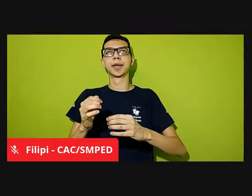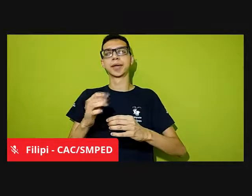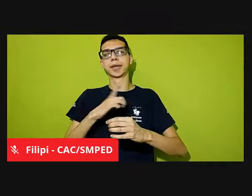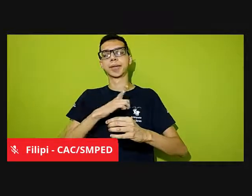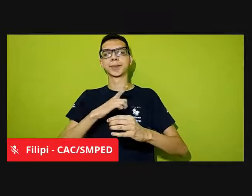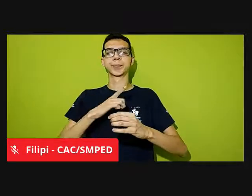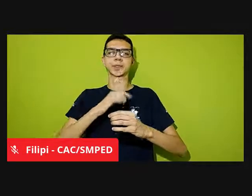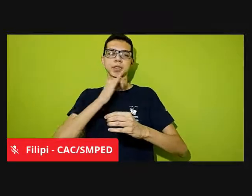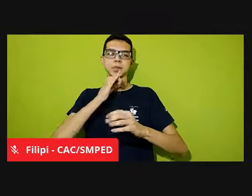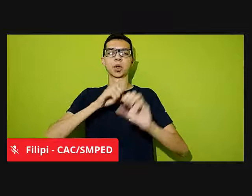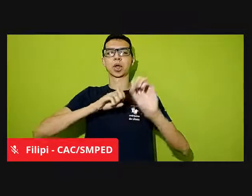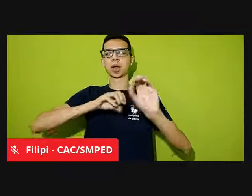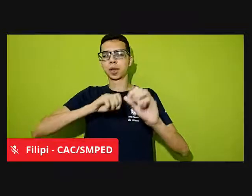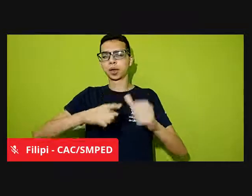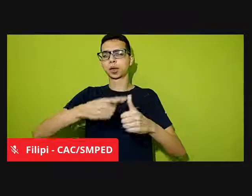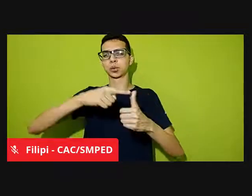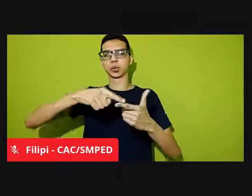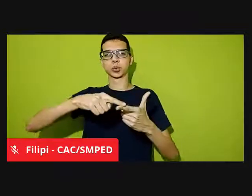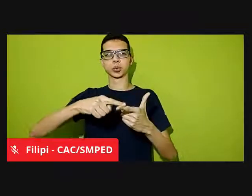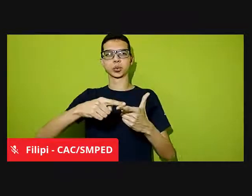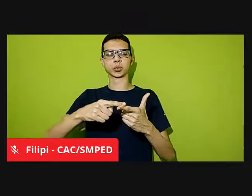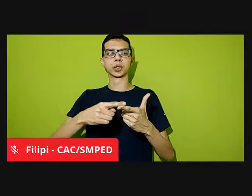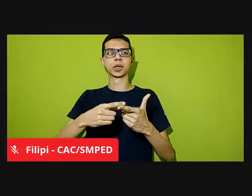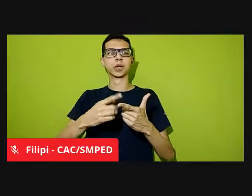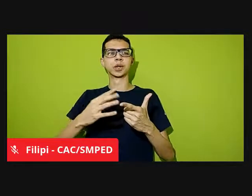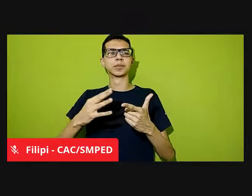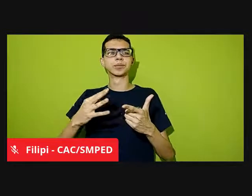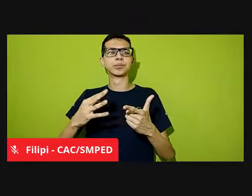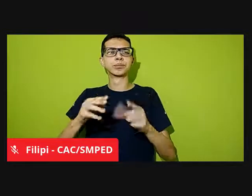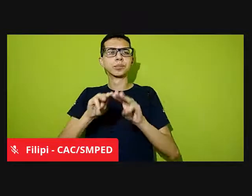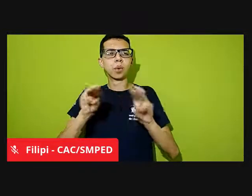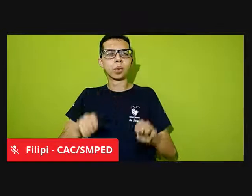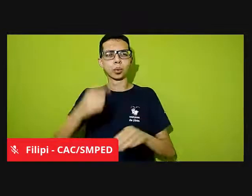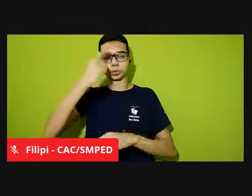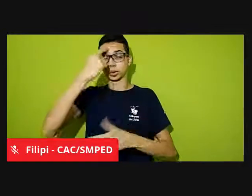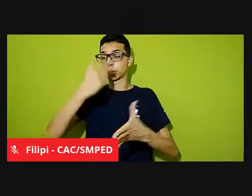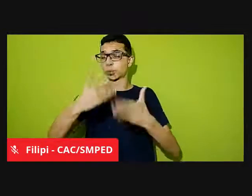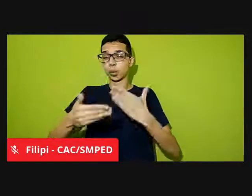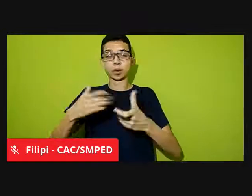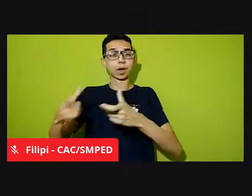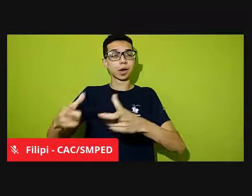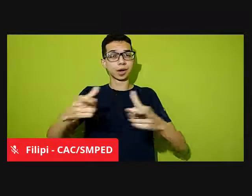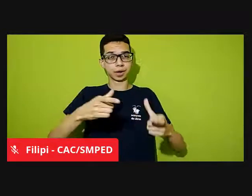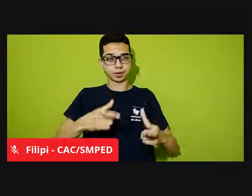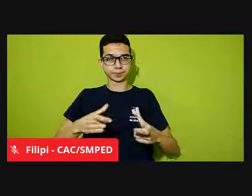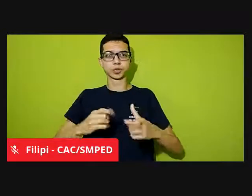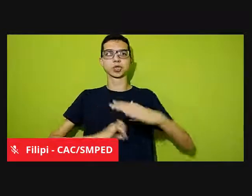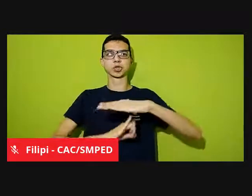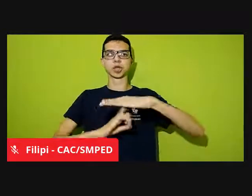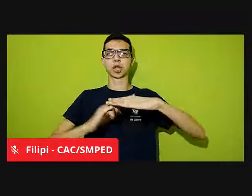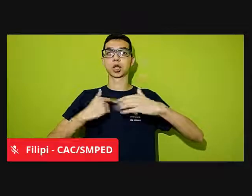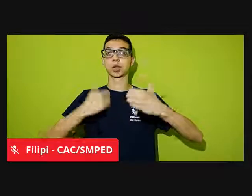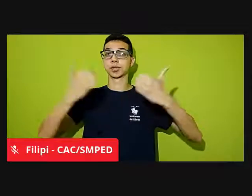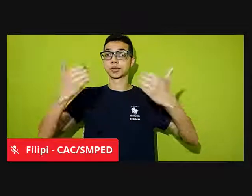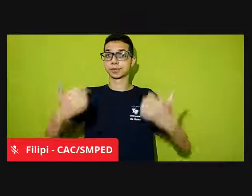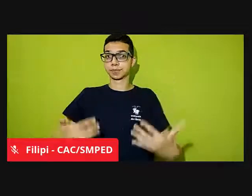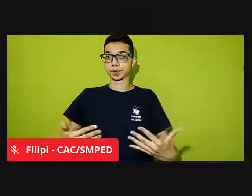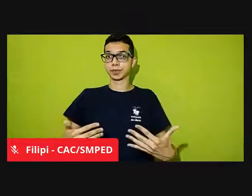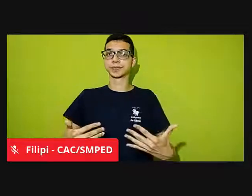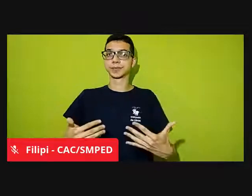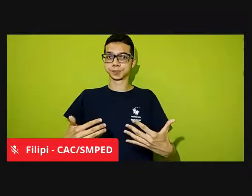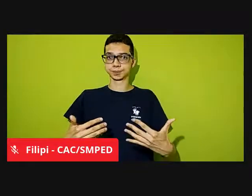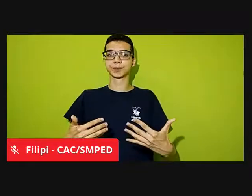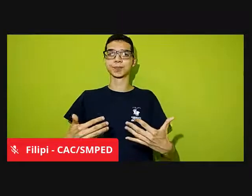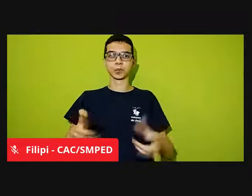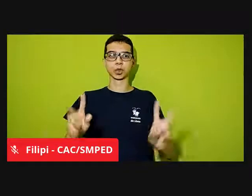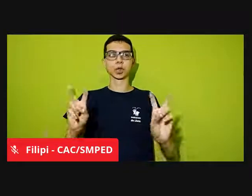ação museológica, seja qual for a prática dentro de uma dessas instituições, eu estou falando aqui especificamente de